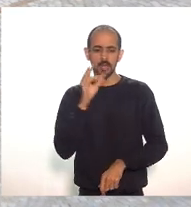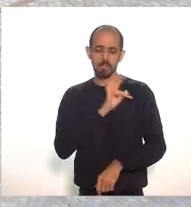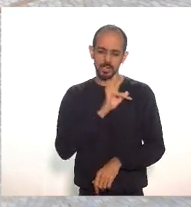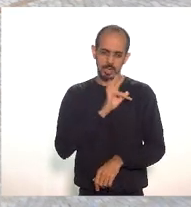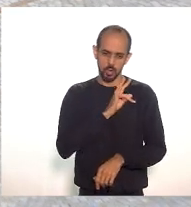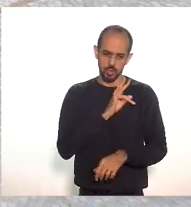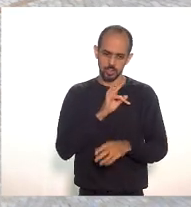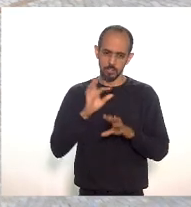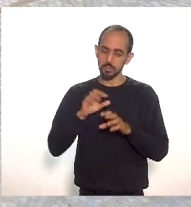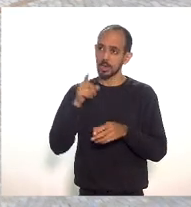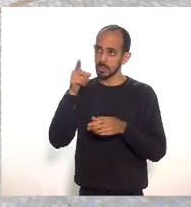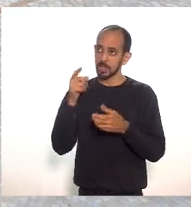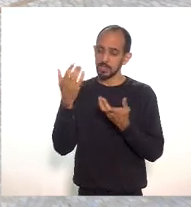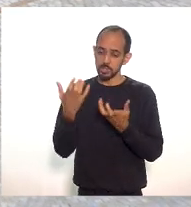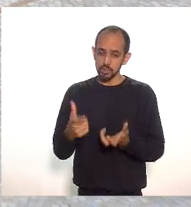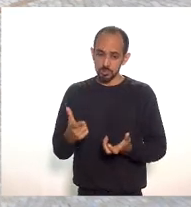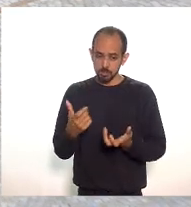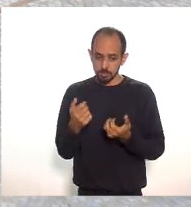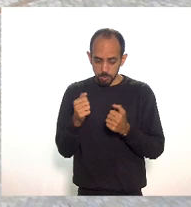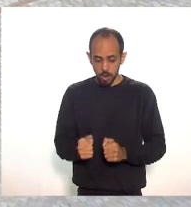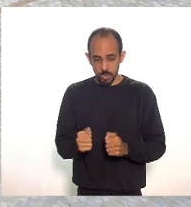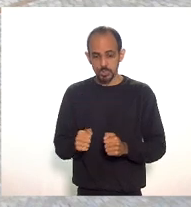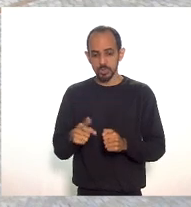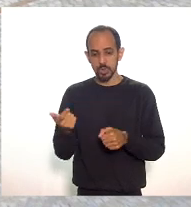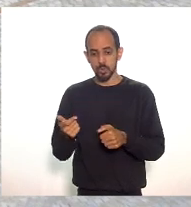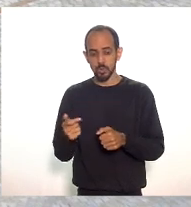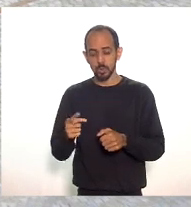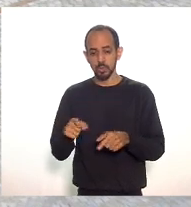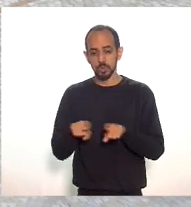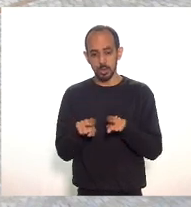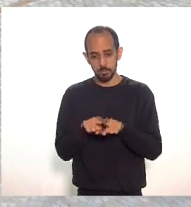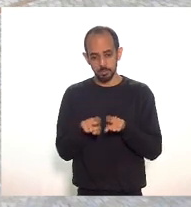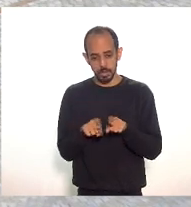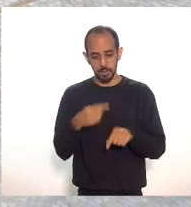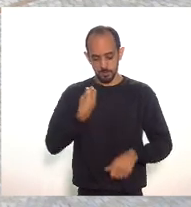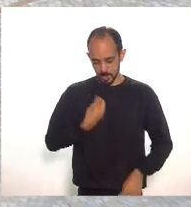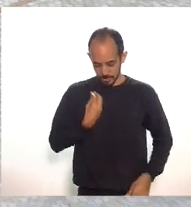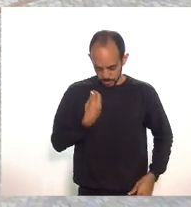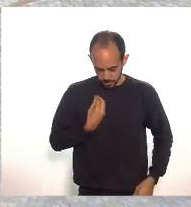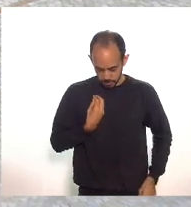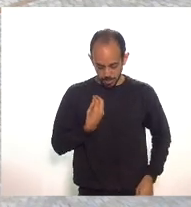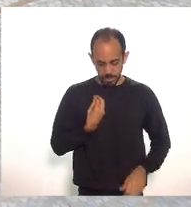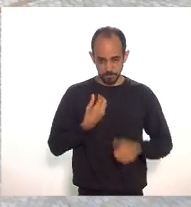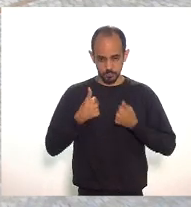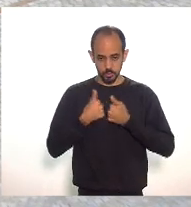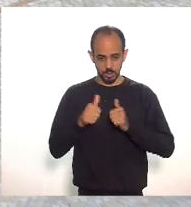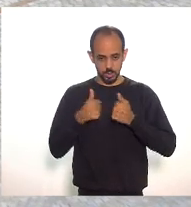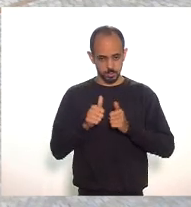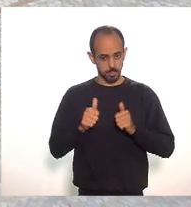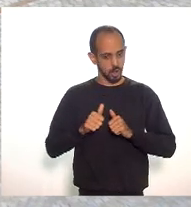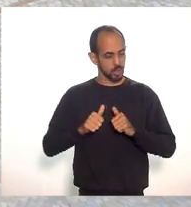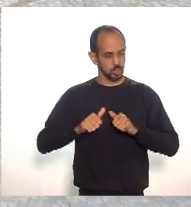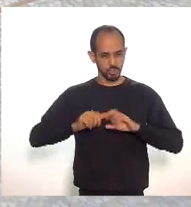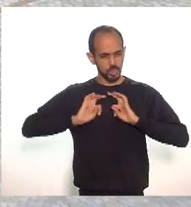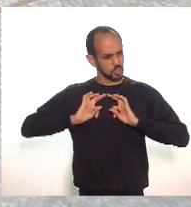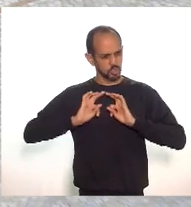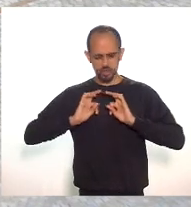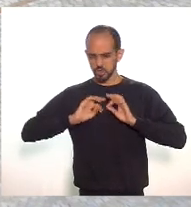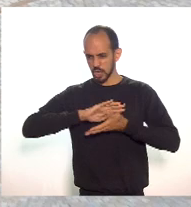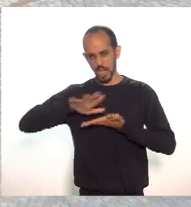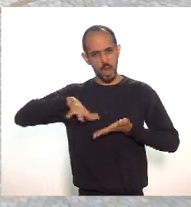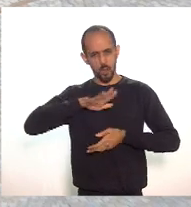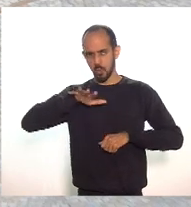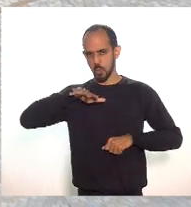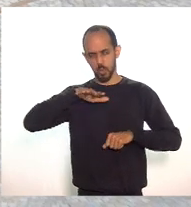para que a gente possa se aprofundar na questão né do transporte de massa tanto a SuperVia com metrô barcas que a situação